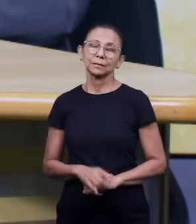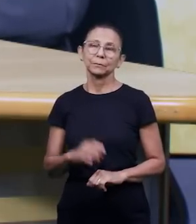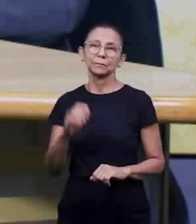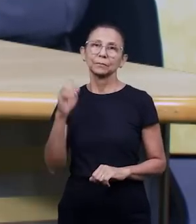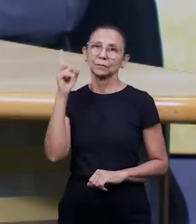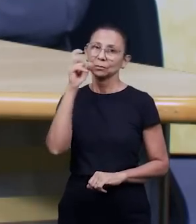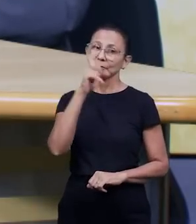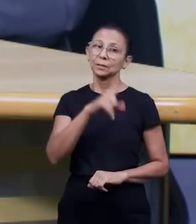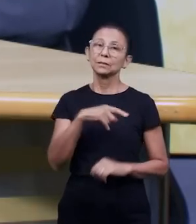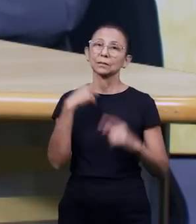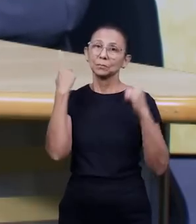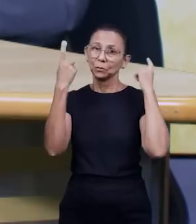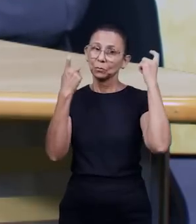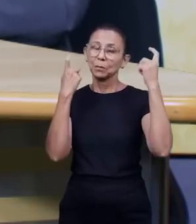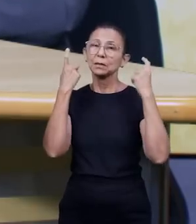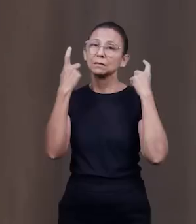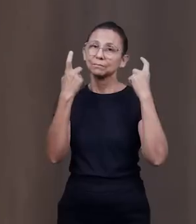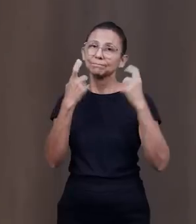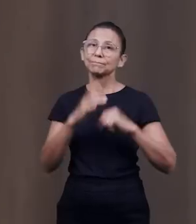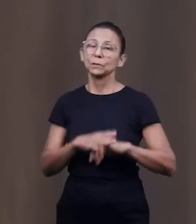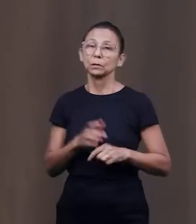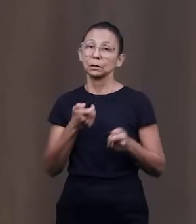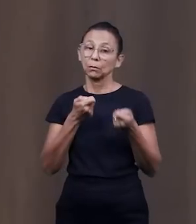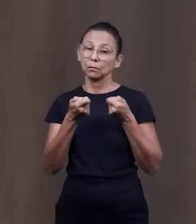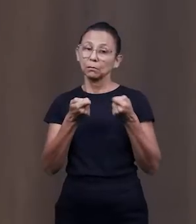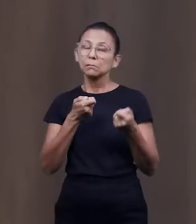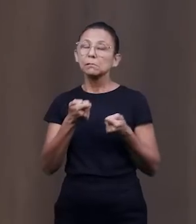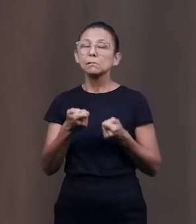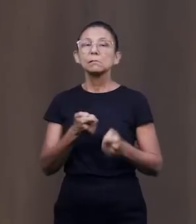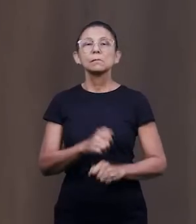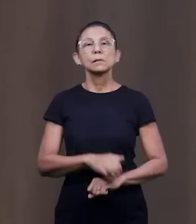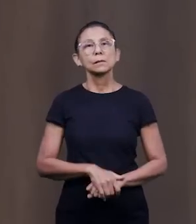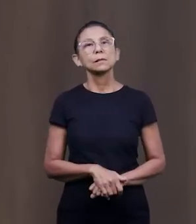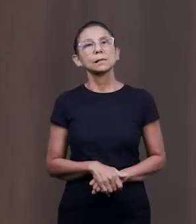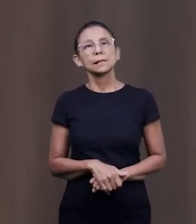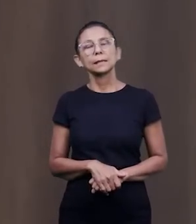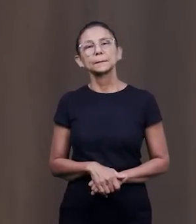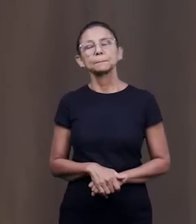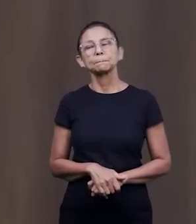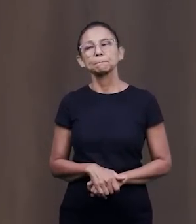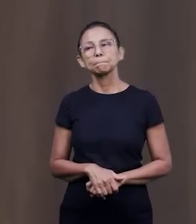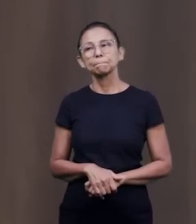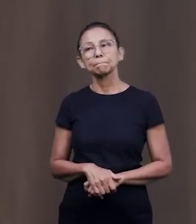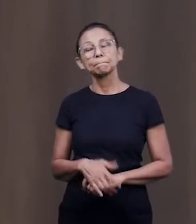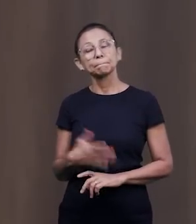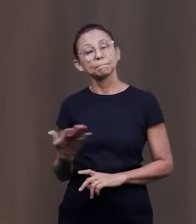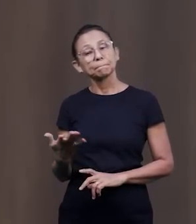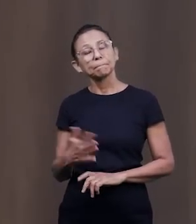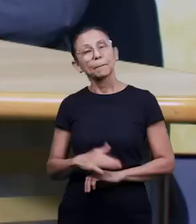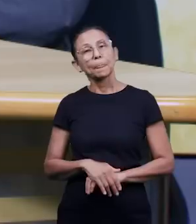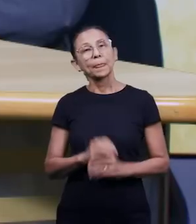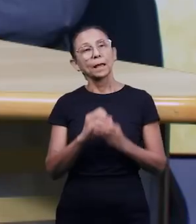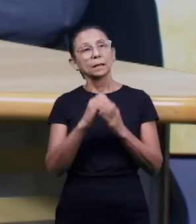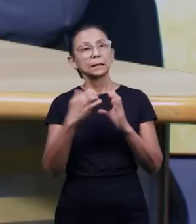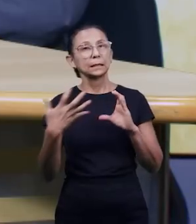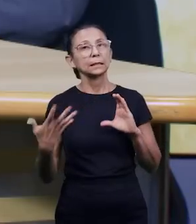Mas meu banho é demorado, aquela coisa. Então, as pessoas esse comodismo, essa falta